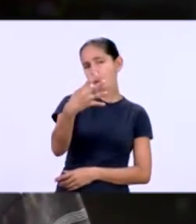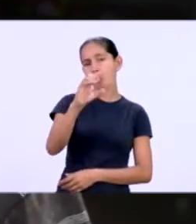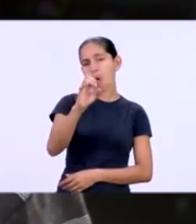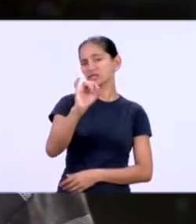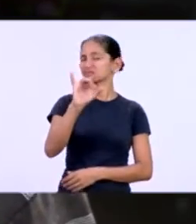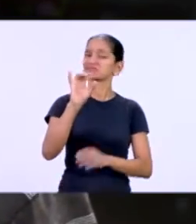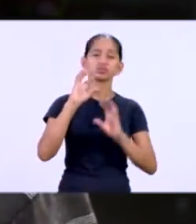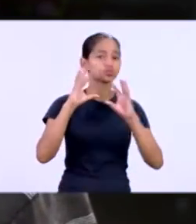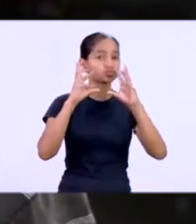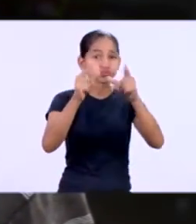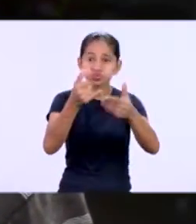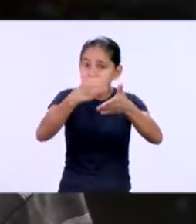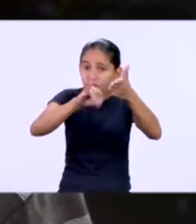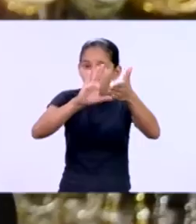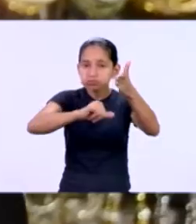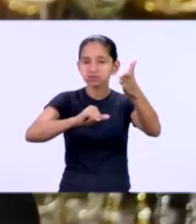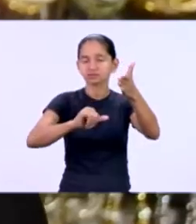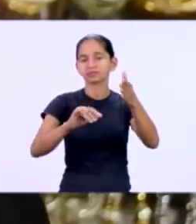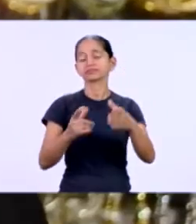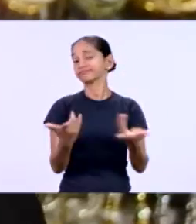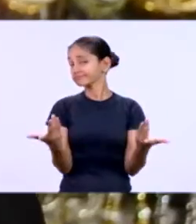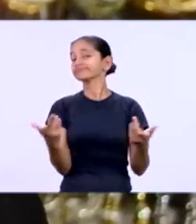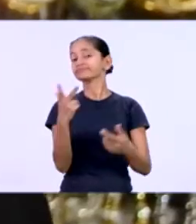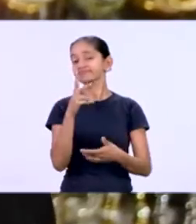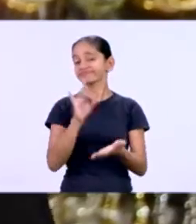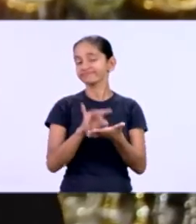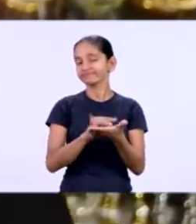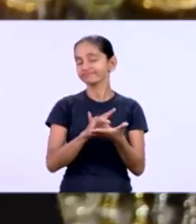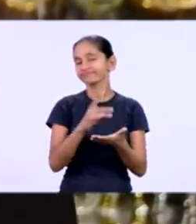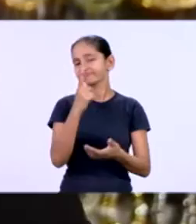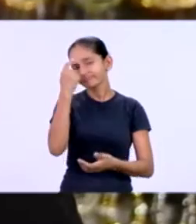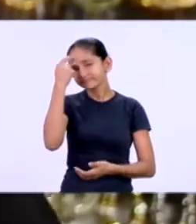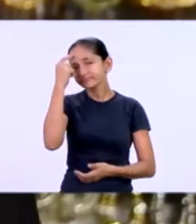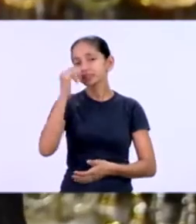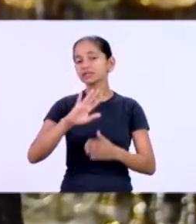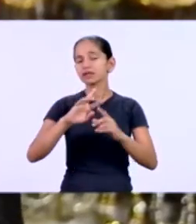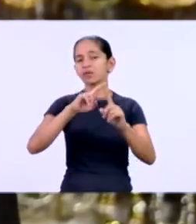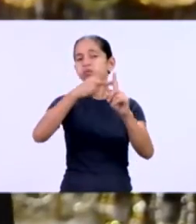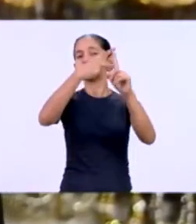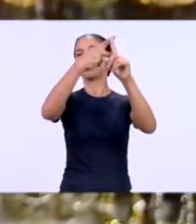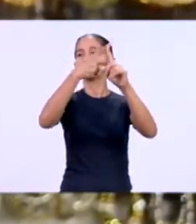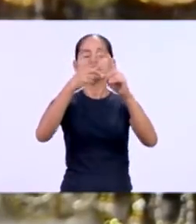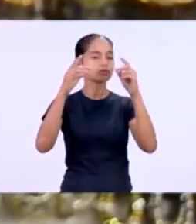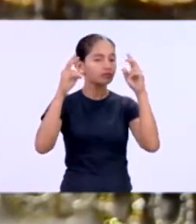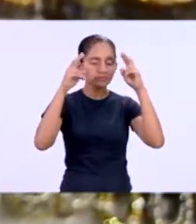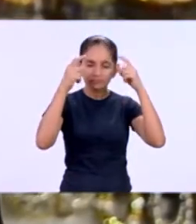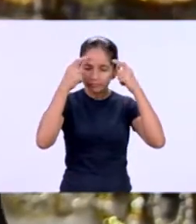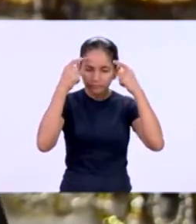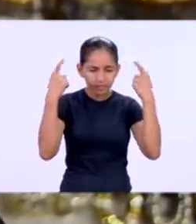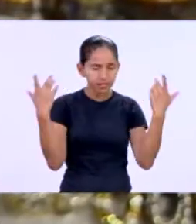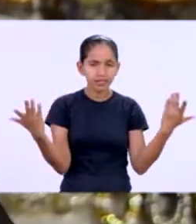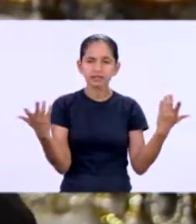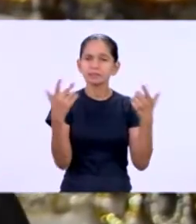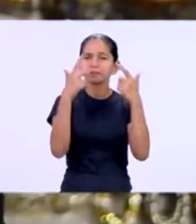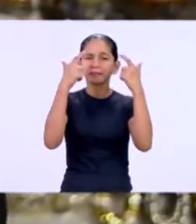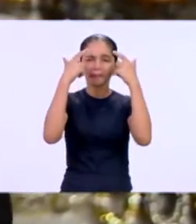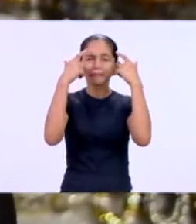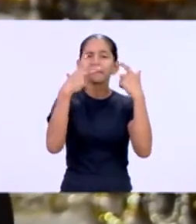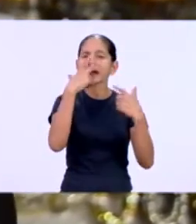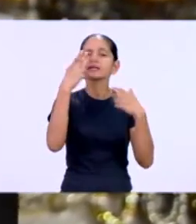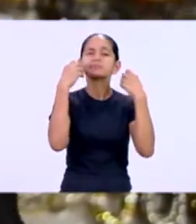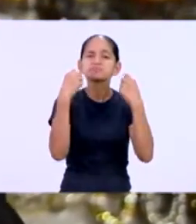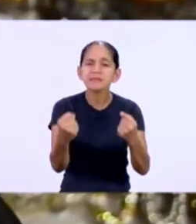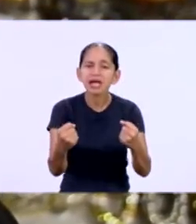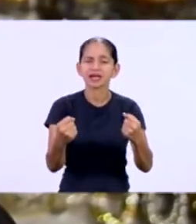tudo de imposto do meu salário, eu acho que vai. Para falar a verdade, o imposto é tão alto que a gente não tem nem noção. Pela quantidade